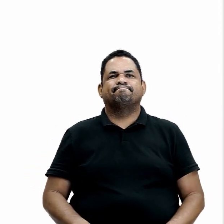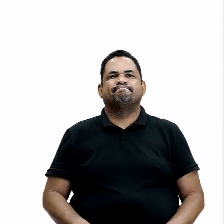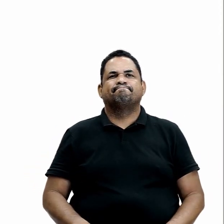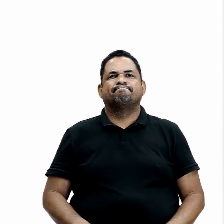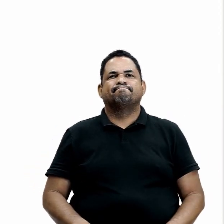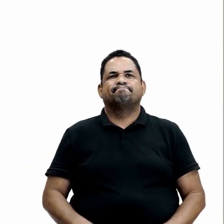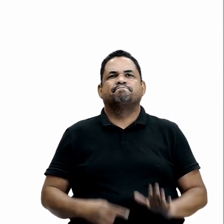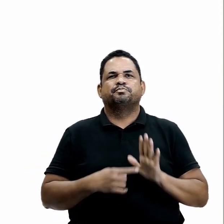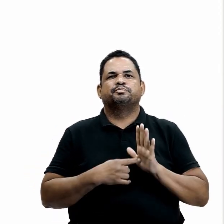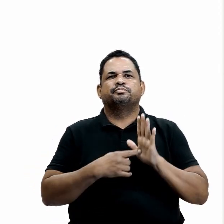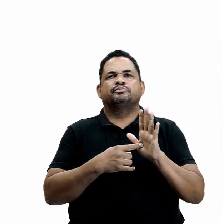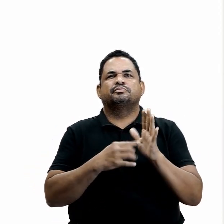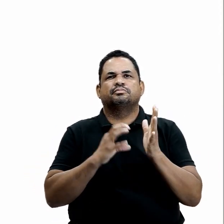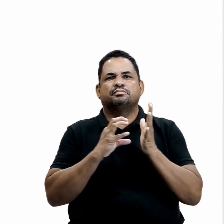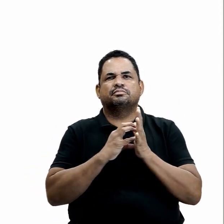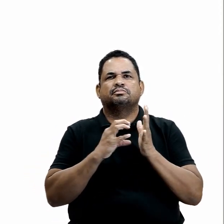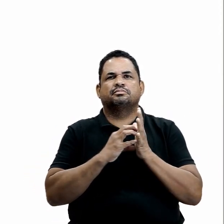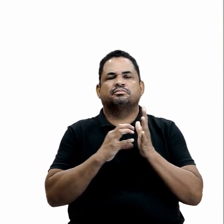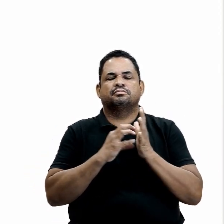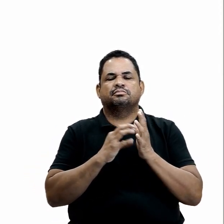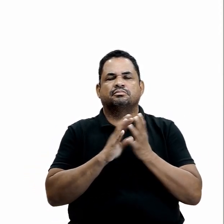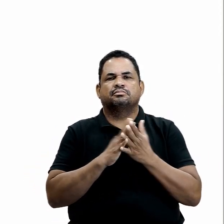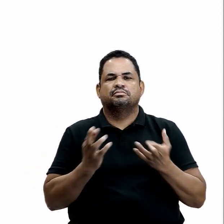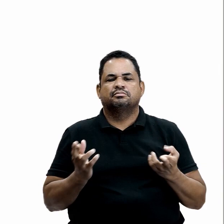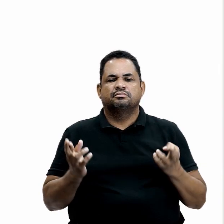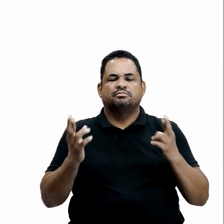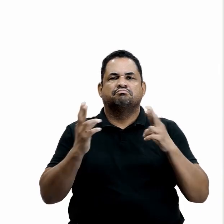a representação simbólica